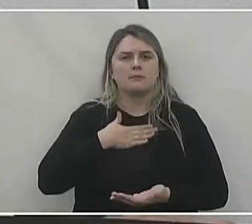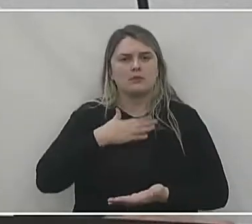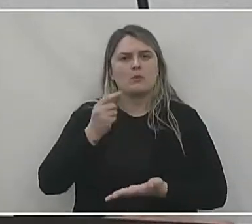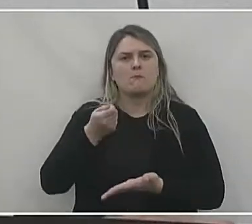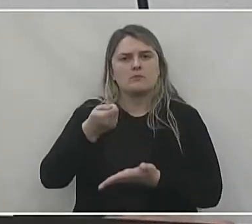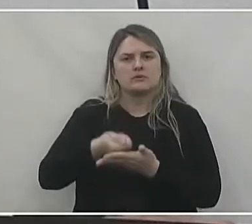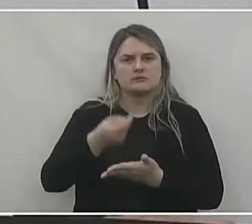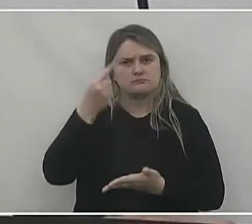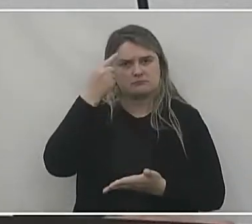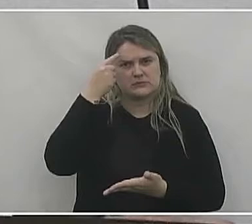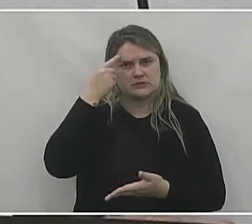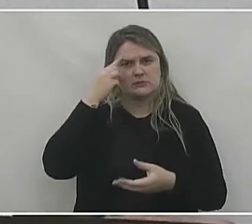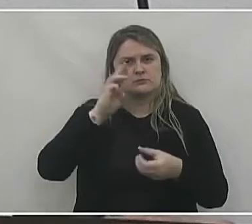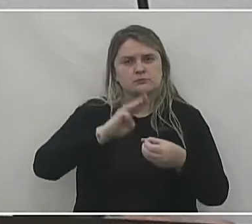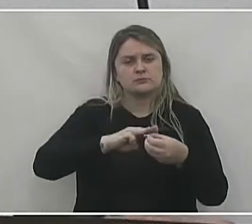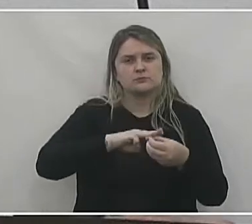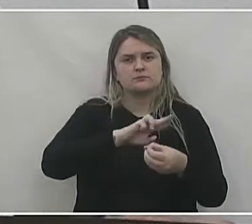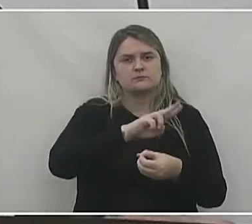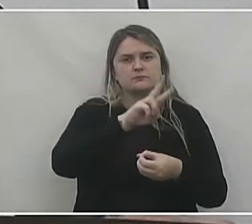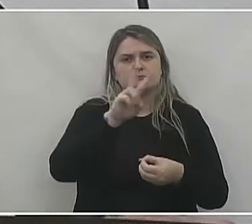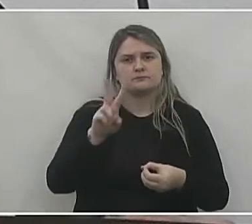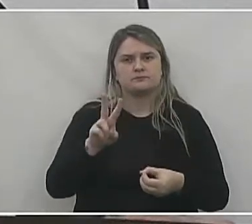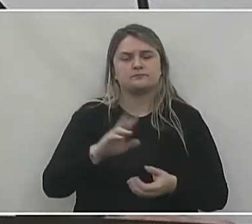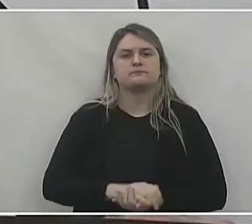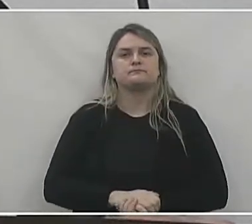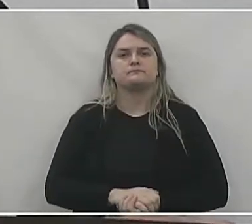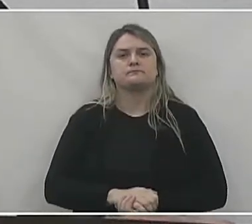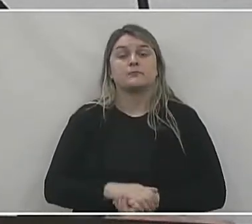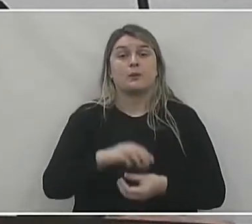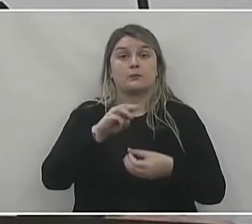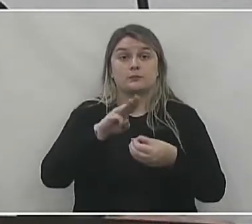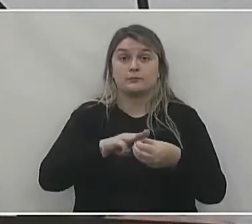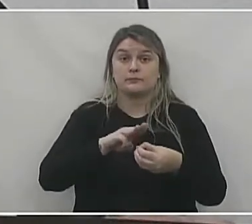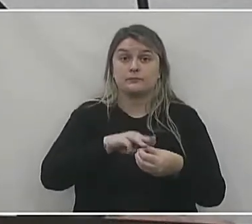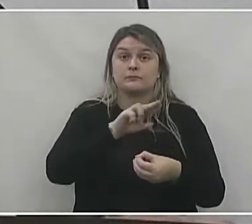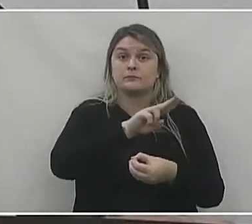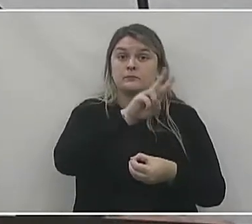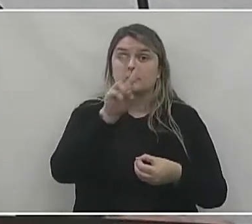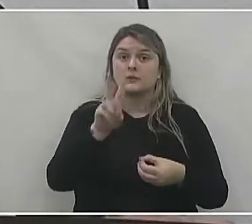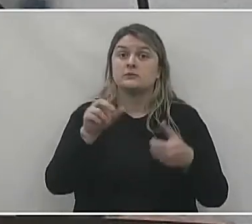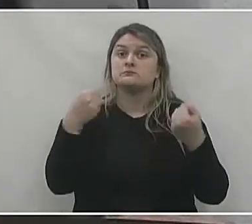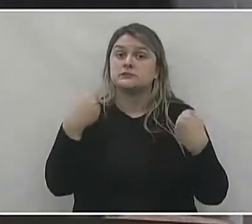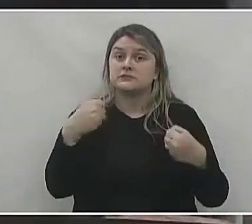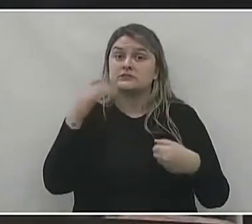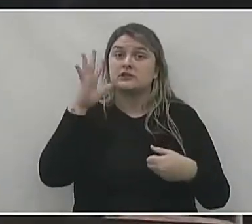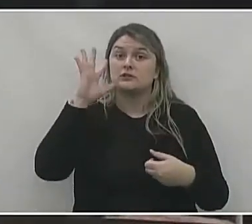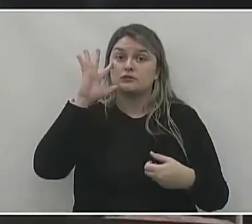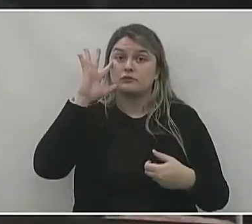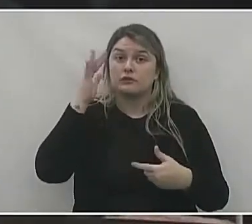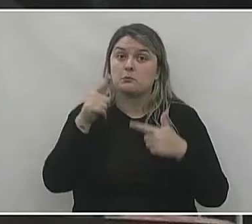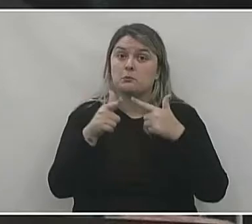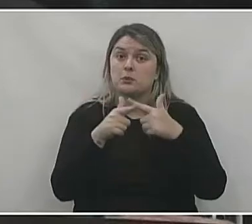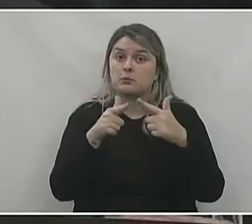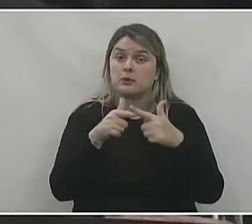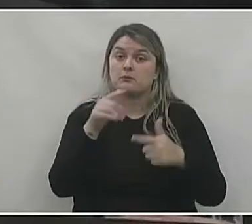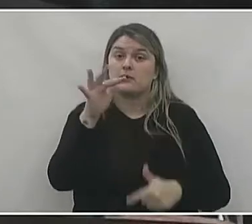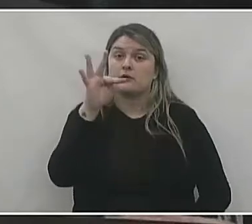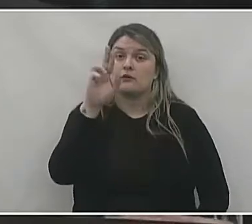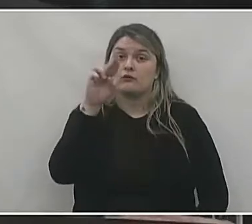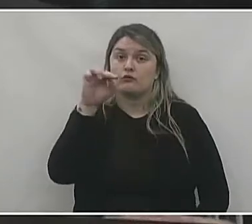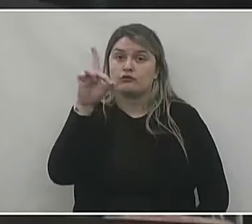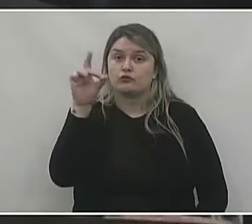obrigação, pensando em União da Vitória. União da Vitória precisa resolver o problema do